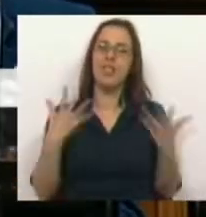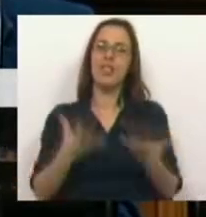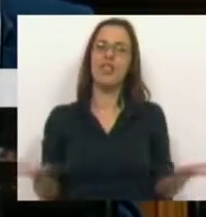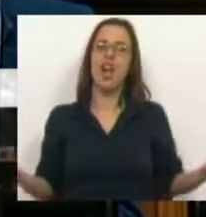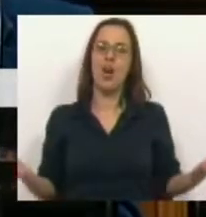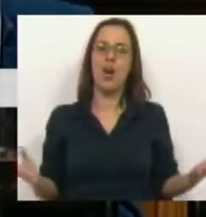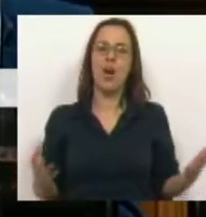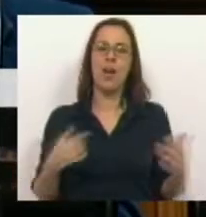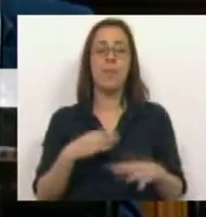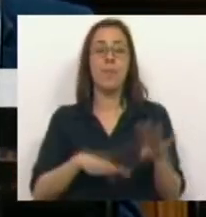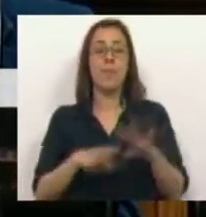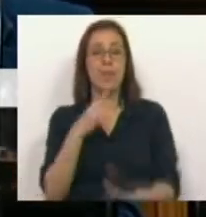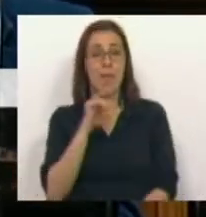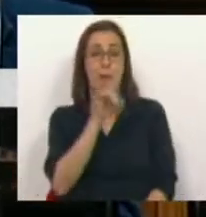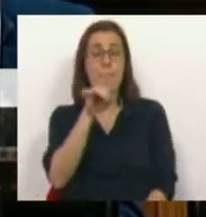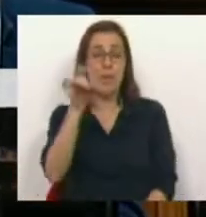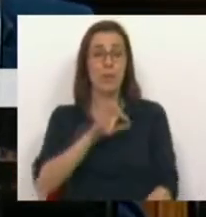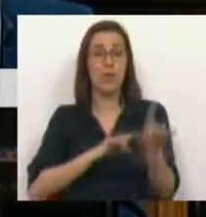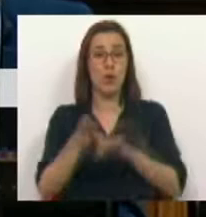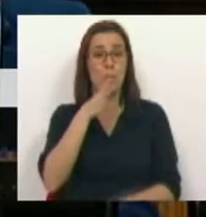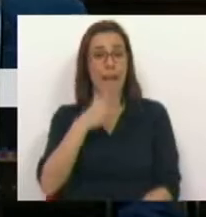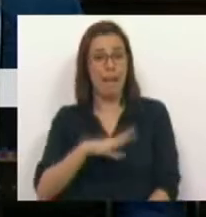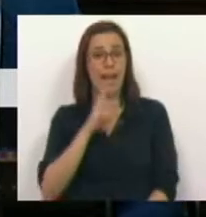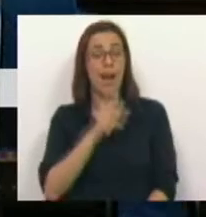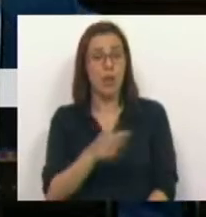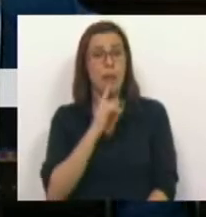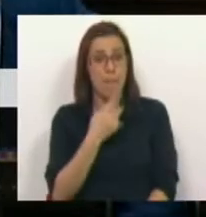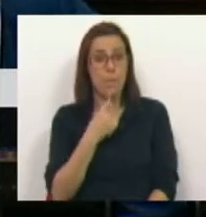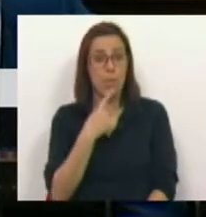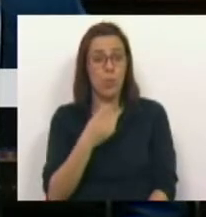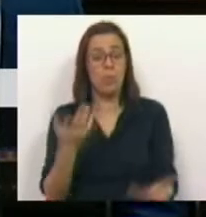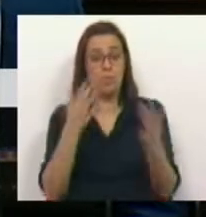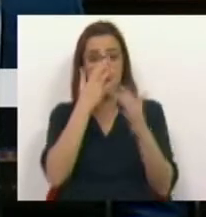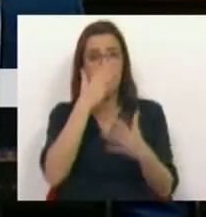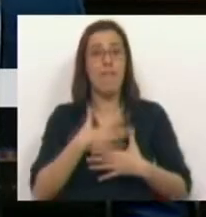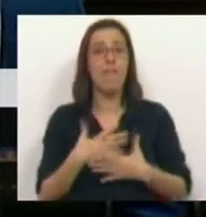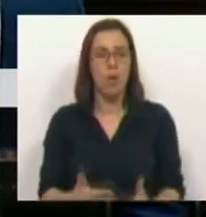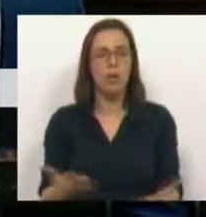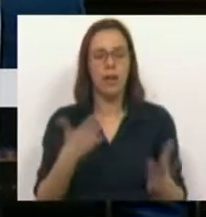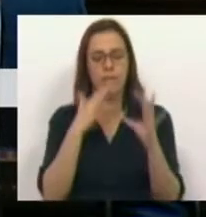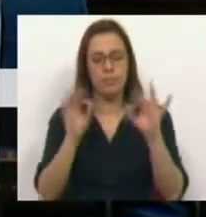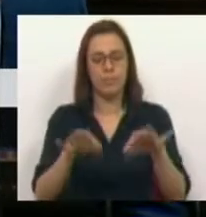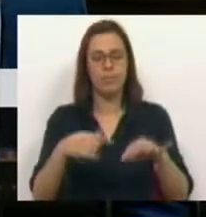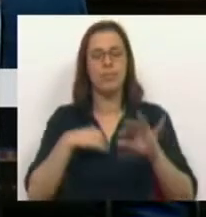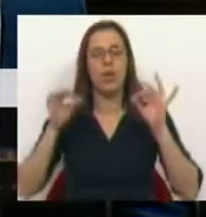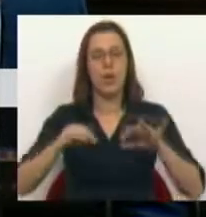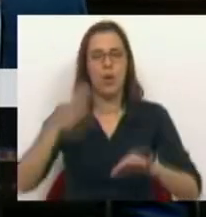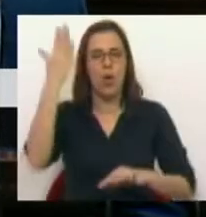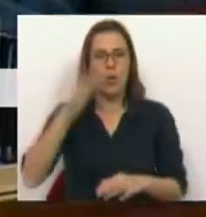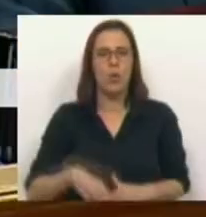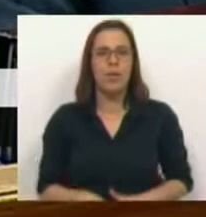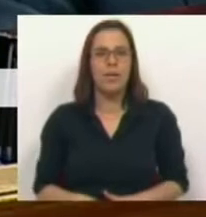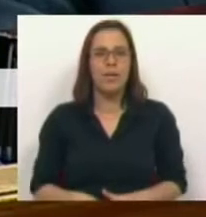agora, e que já que estou a fazer perguntas, o Sr. Deputado quer responder a perguntas, tem essa enorme vontade, Peço-lhe o favor de eu concluir, Sr. concluo com Deputado.